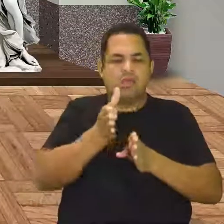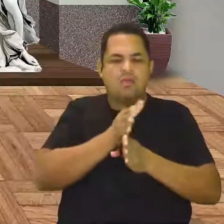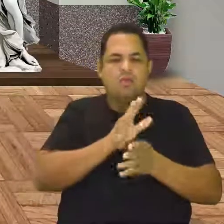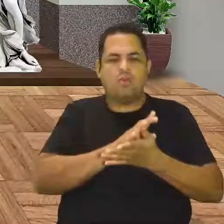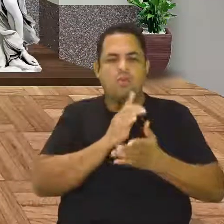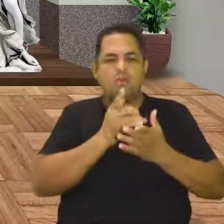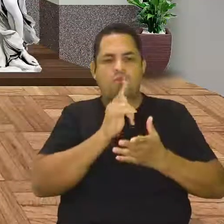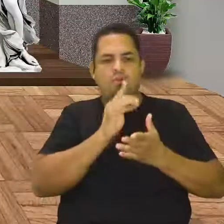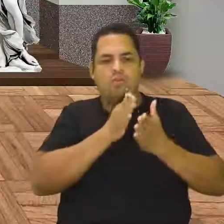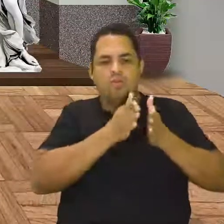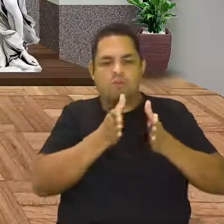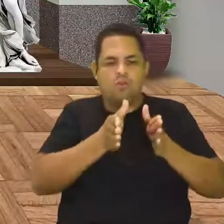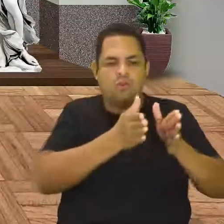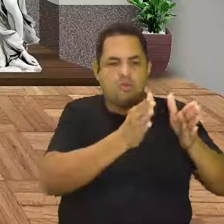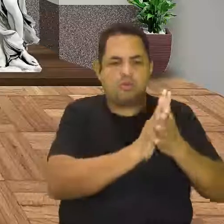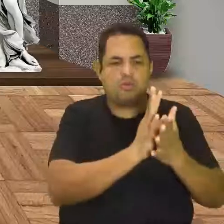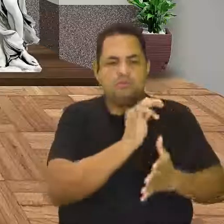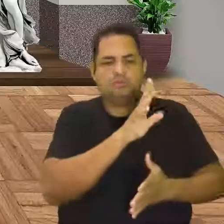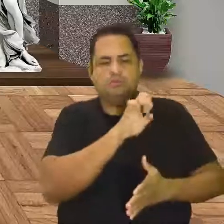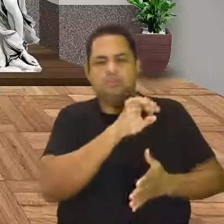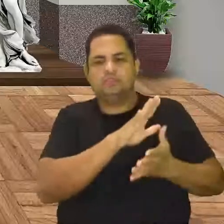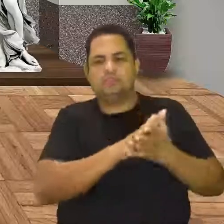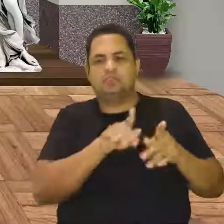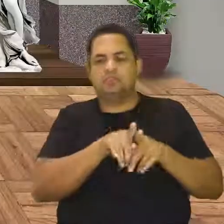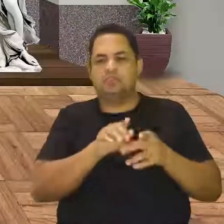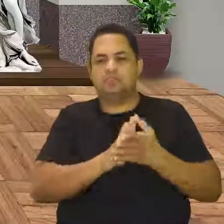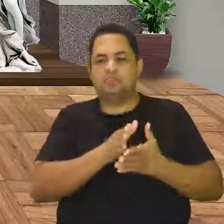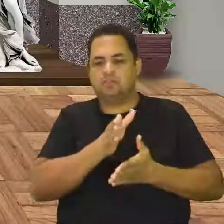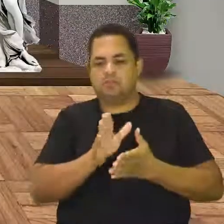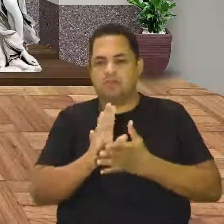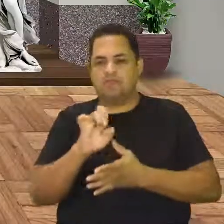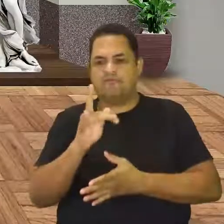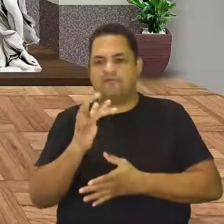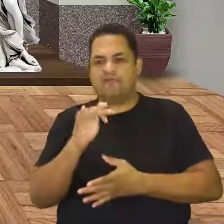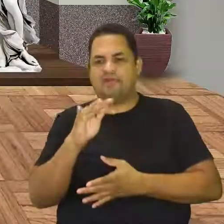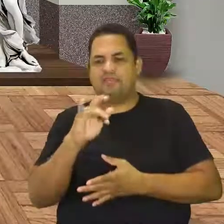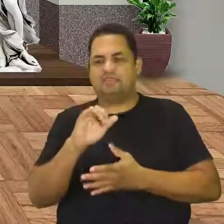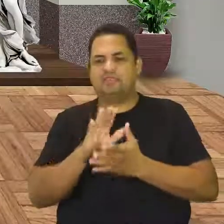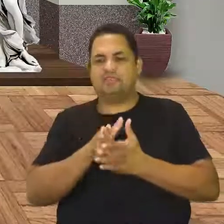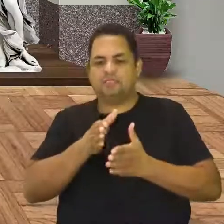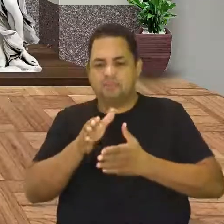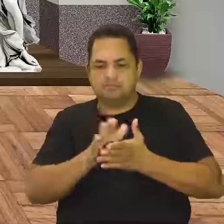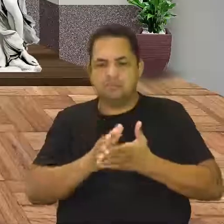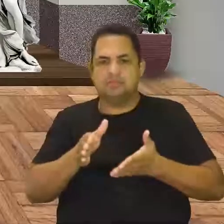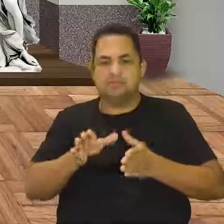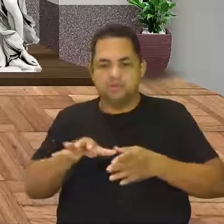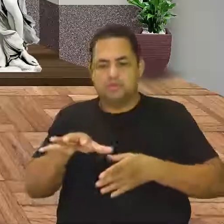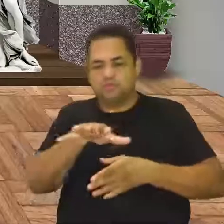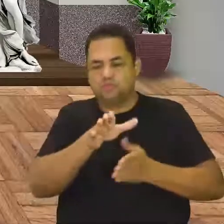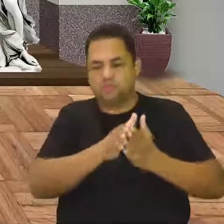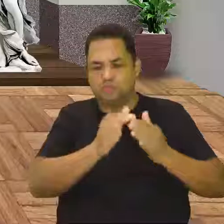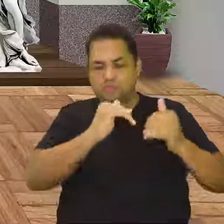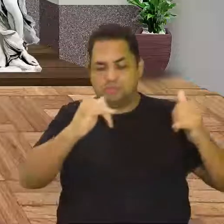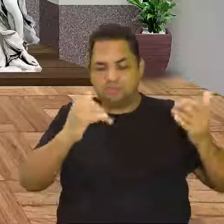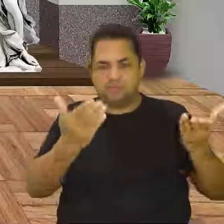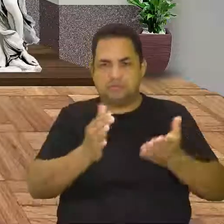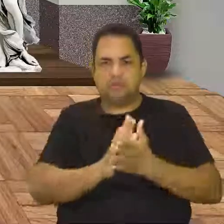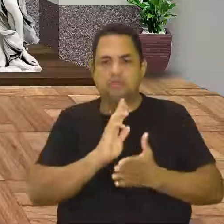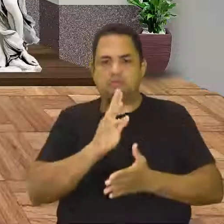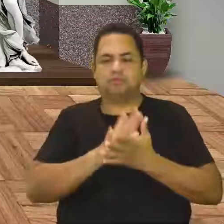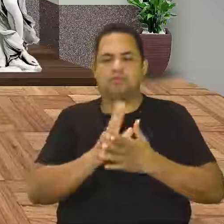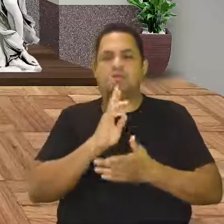da Mesopotâmia. Eles vão sair da Mesopotâmia e eles vão em marcha para a Terra Sagrada. Aí, durante o